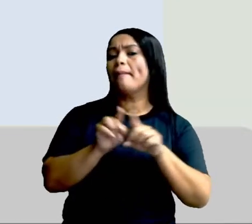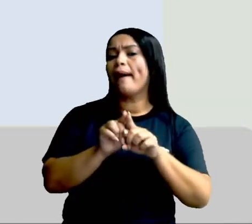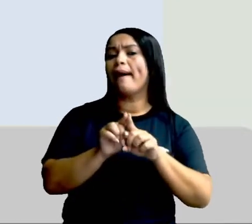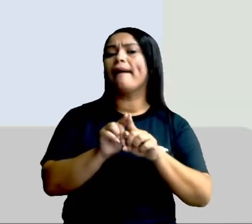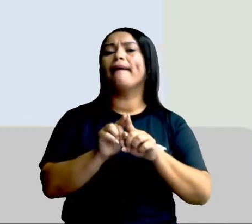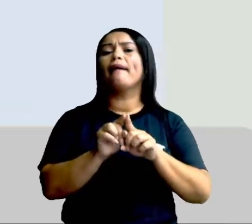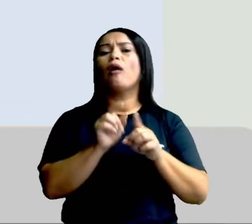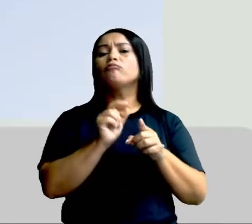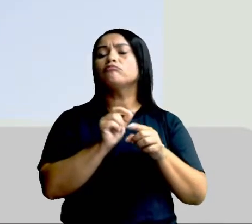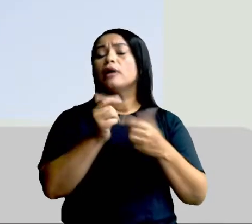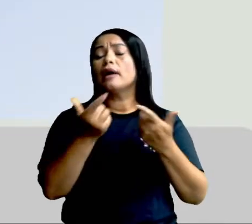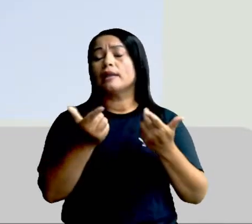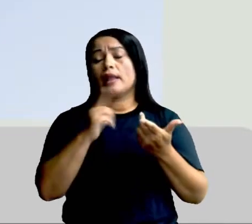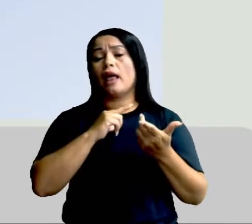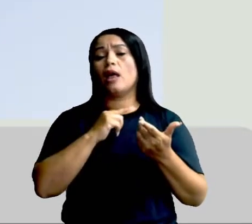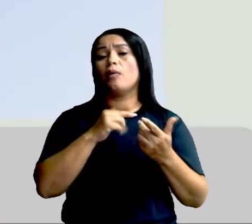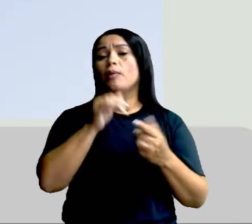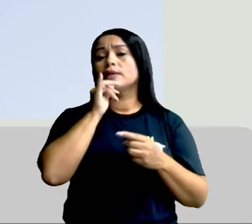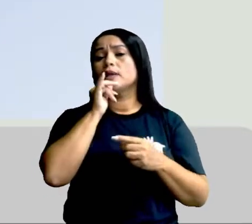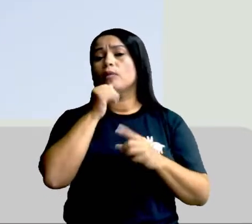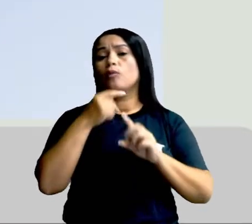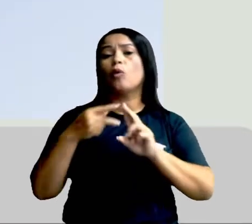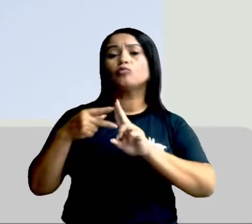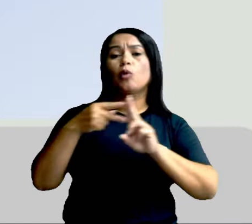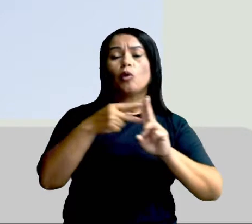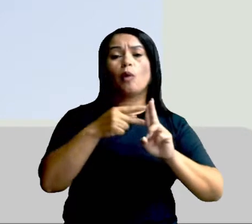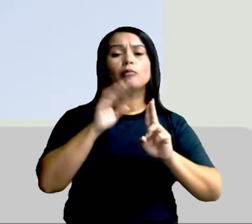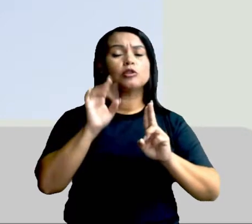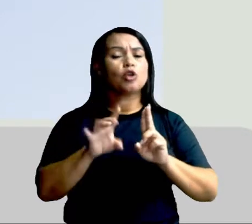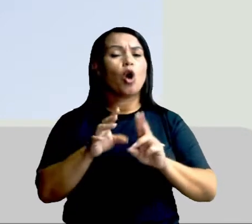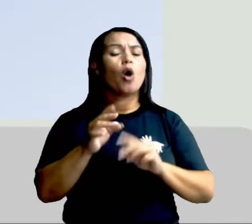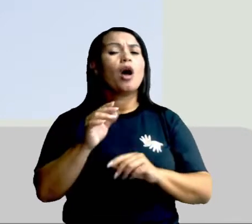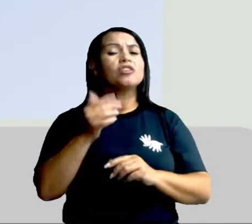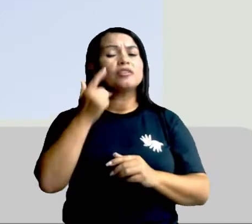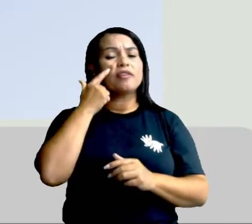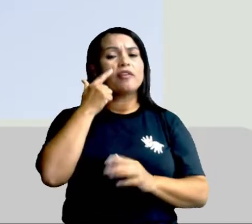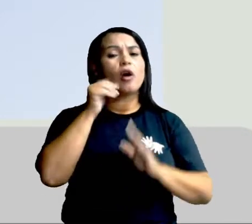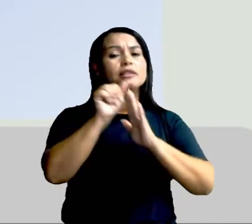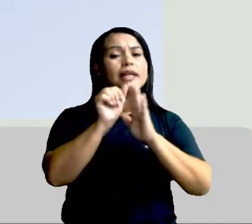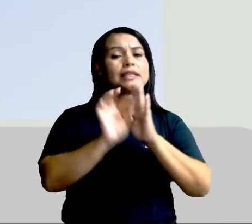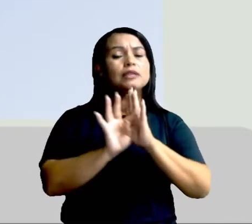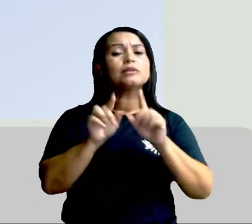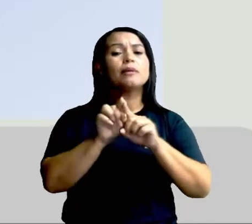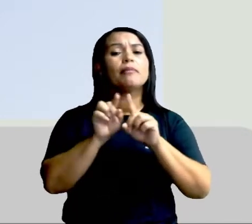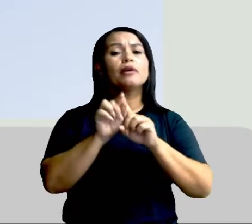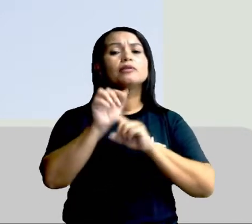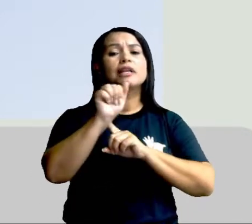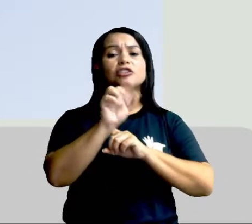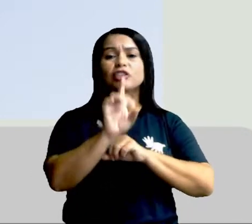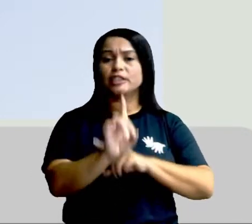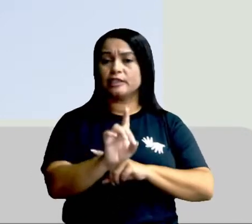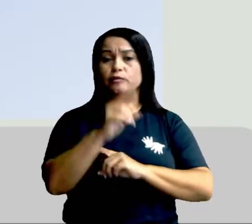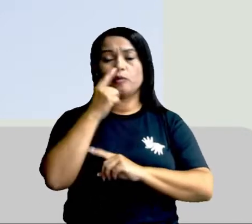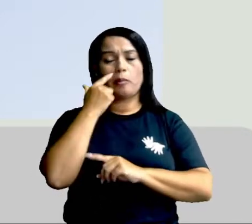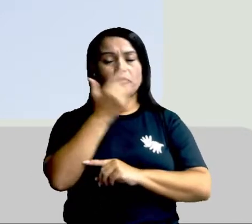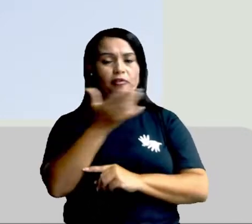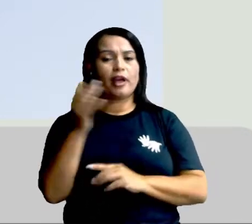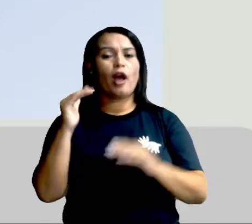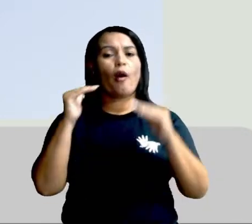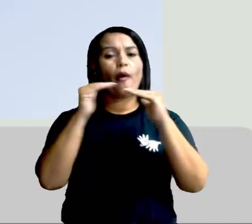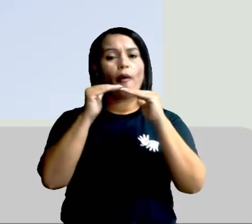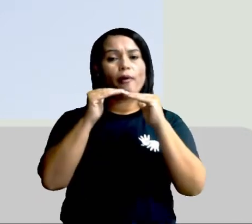gente vai atentar apenas em artigos e adjetivos, tá certo? Hoje, basicamente, a gente vai ver